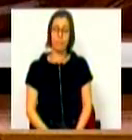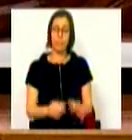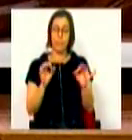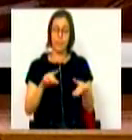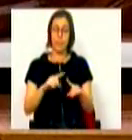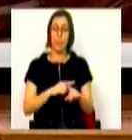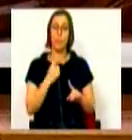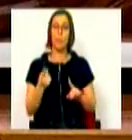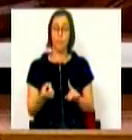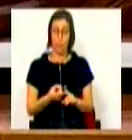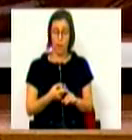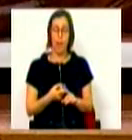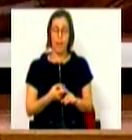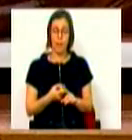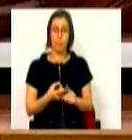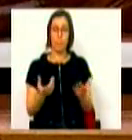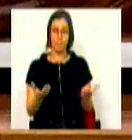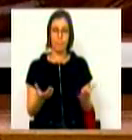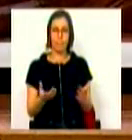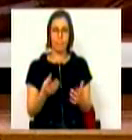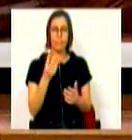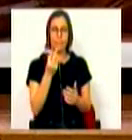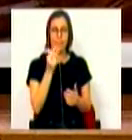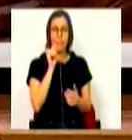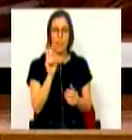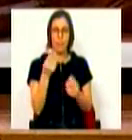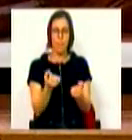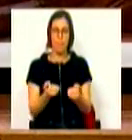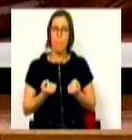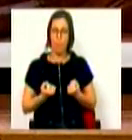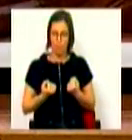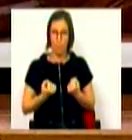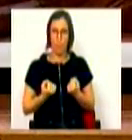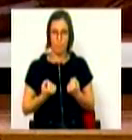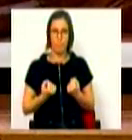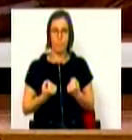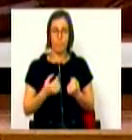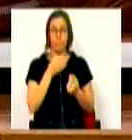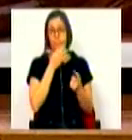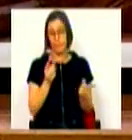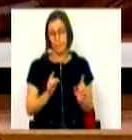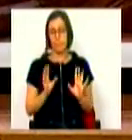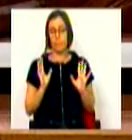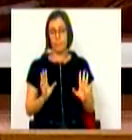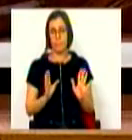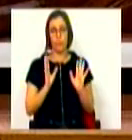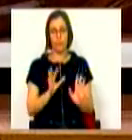do ano, serão afinal mais 3.000 € que poupam, para não falar dos